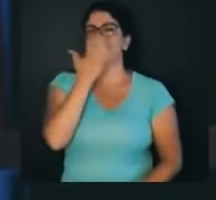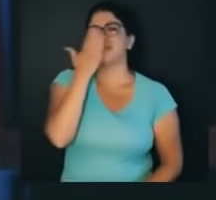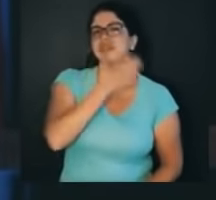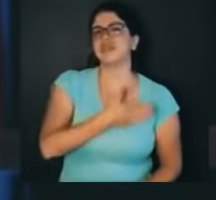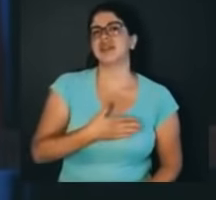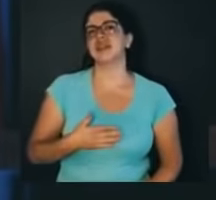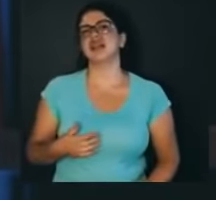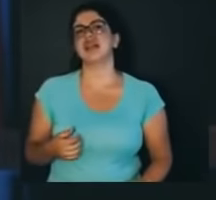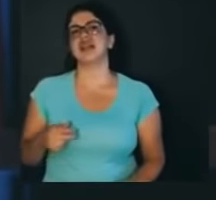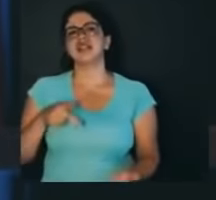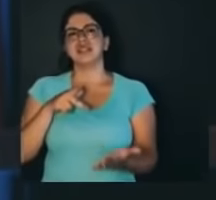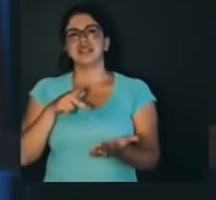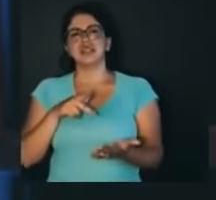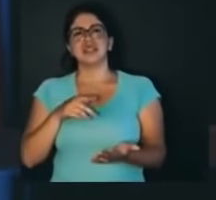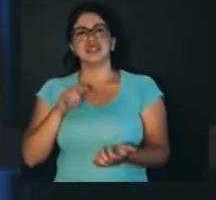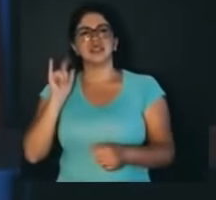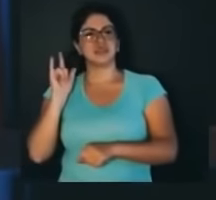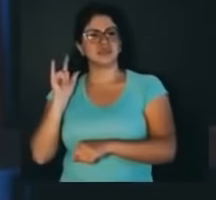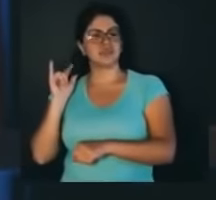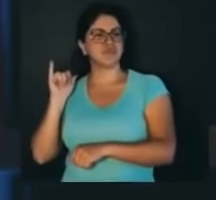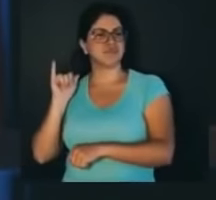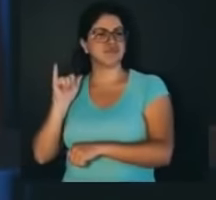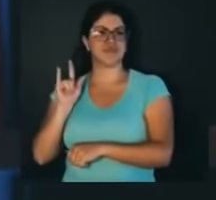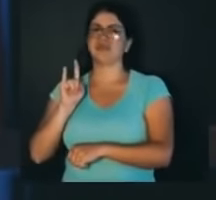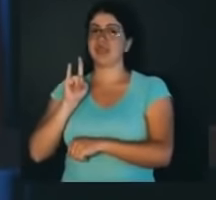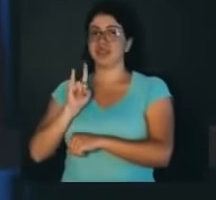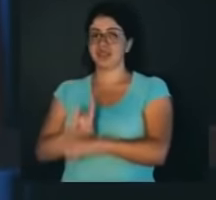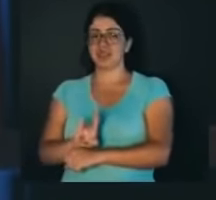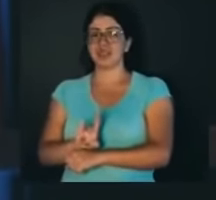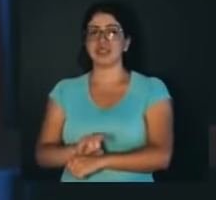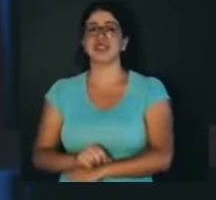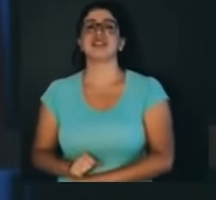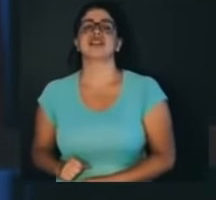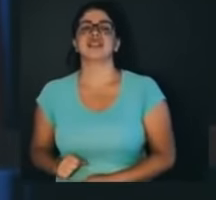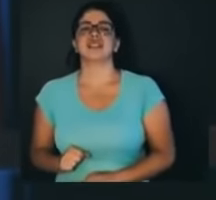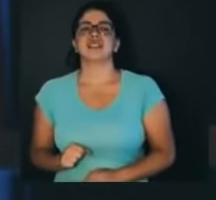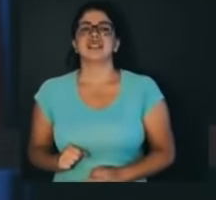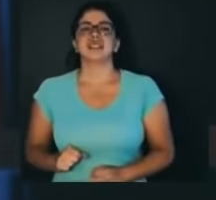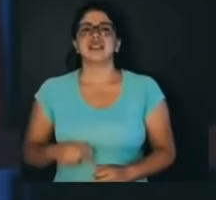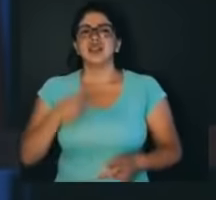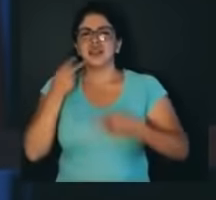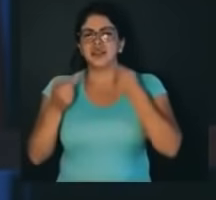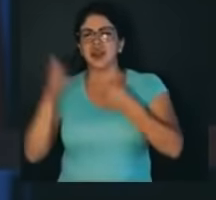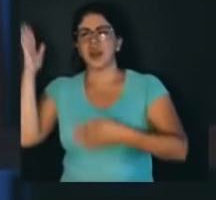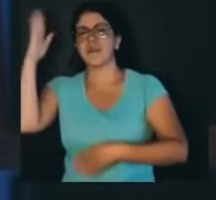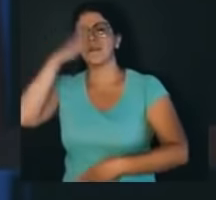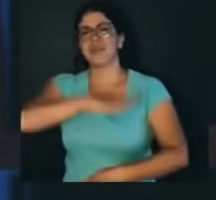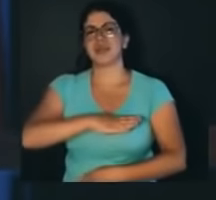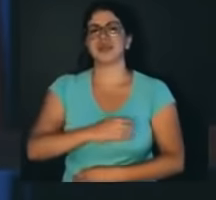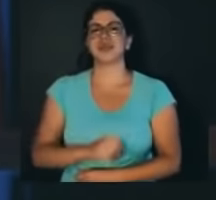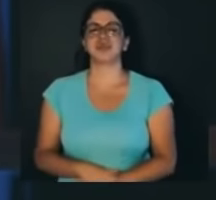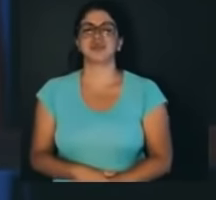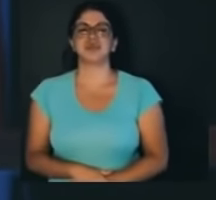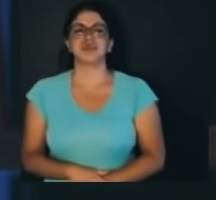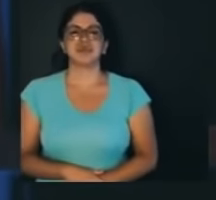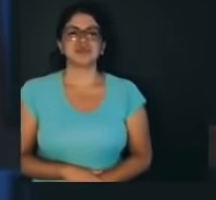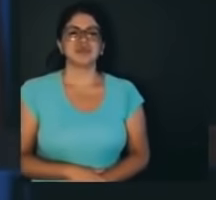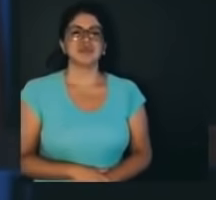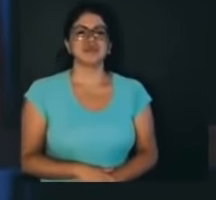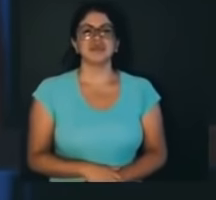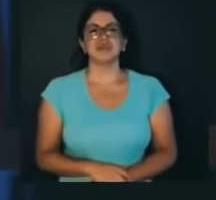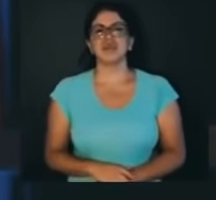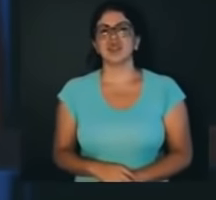falsos testemunhos, blasfêmias. São estas coisas que contaminam o homem, mas o comer sem lavar as mãos